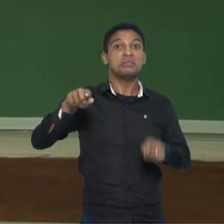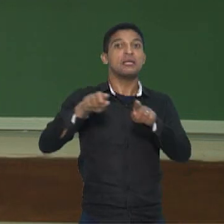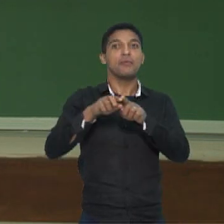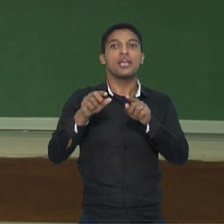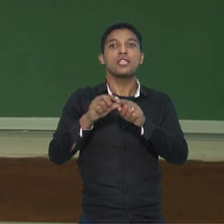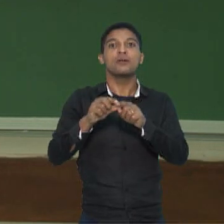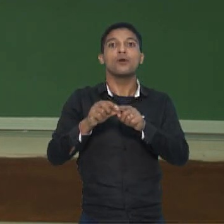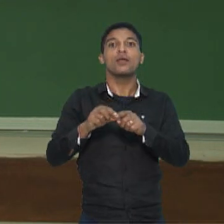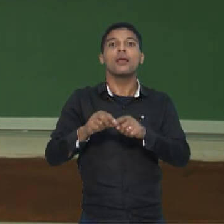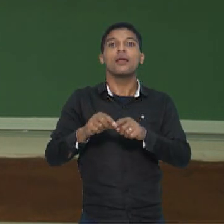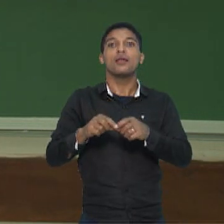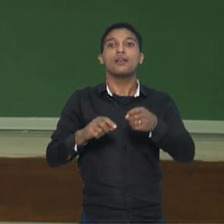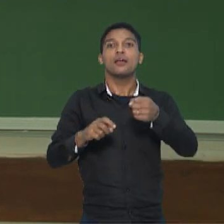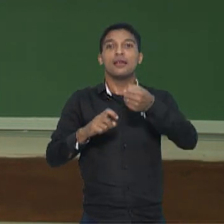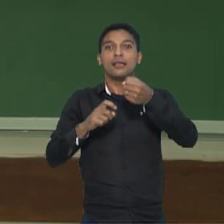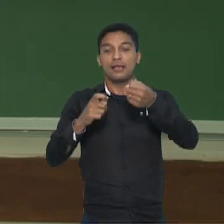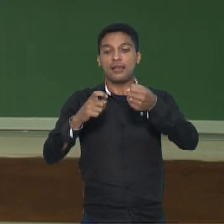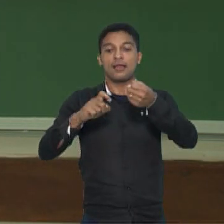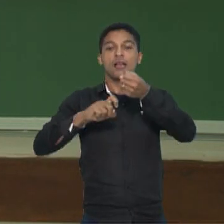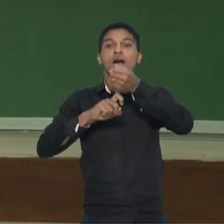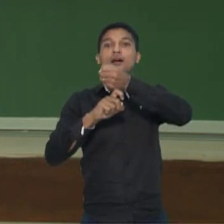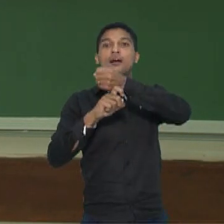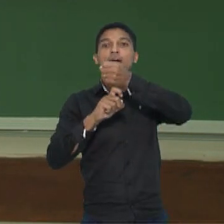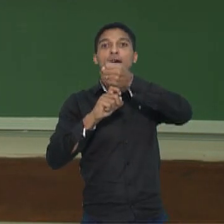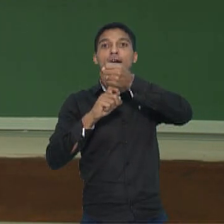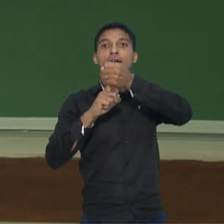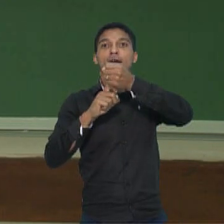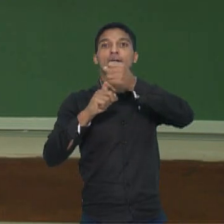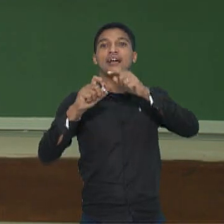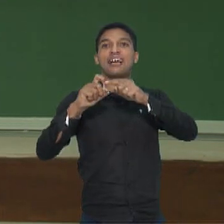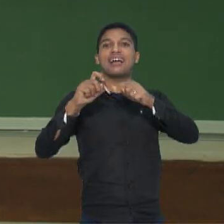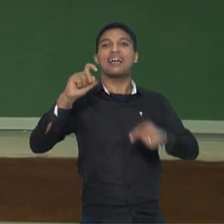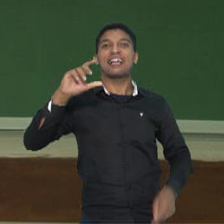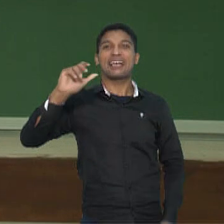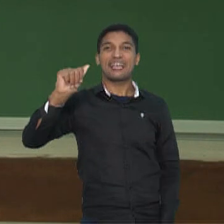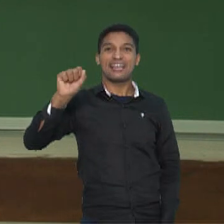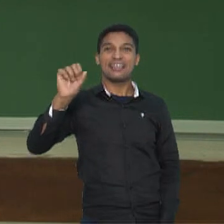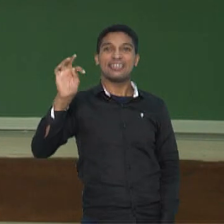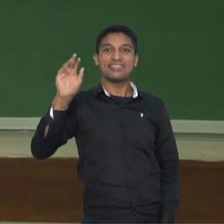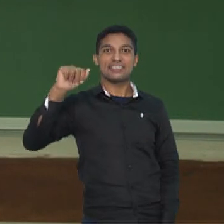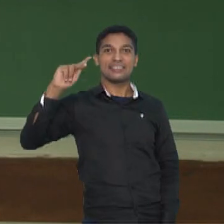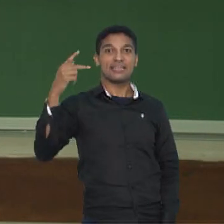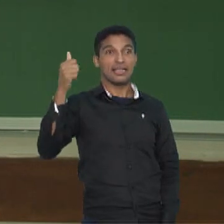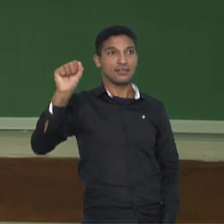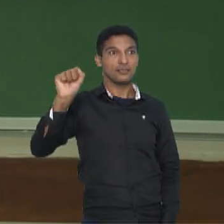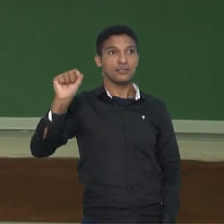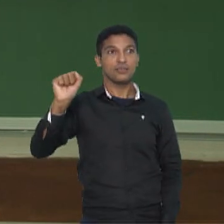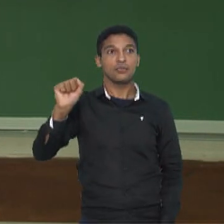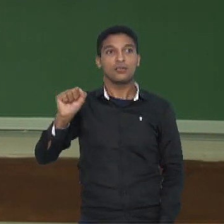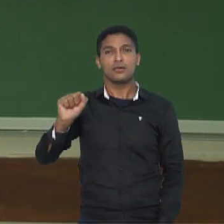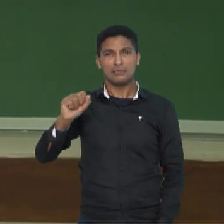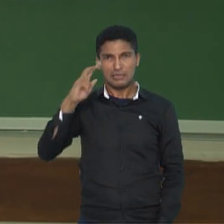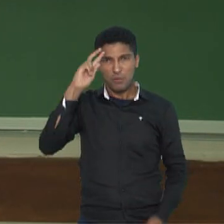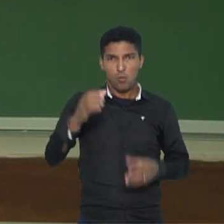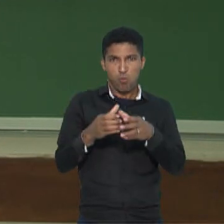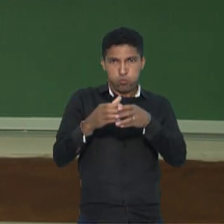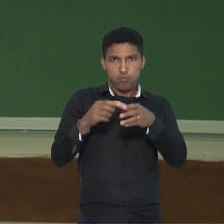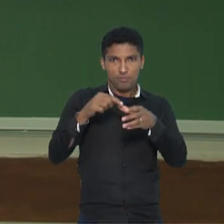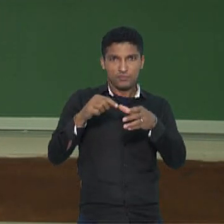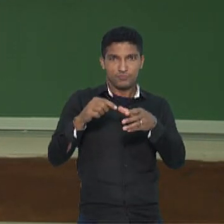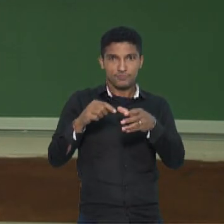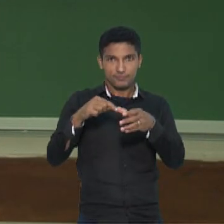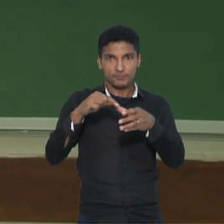primeira necessidade. Estou falando isso da minha cabeça? Não. Freud já argumentava. Né? Alimentação é a primeira necessidade do ser